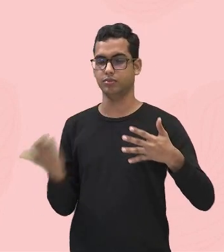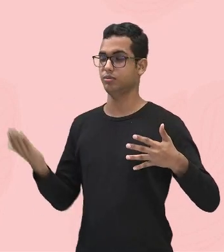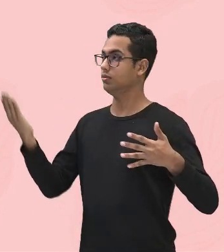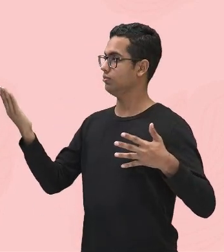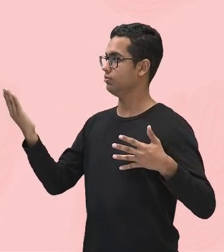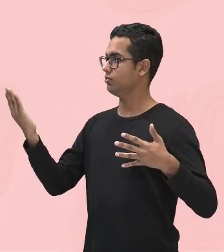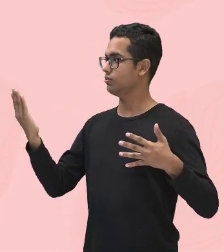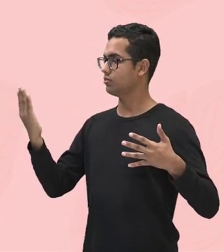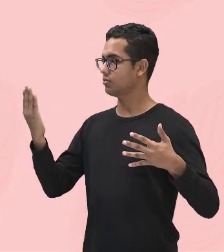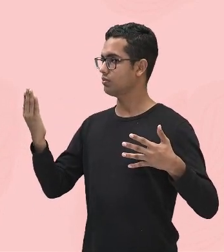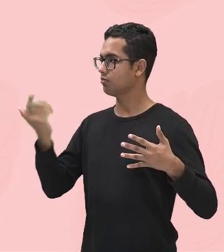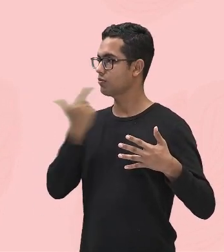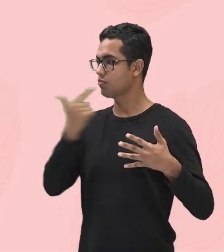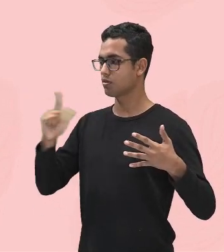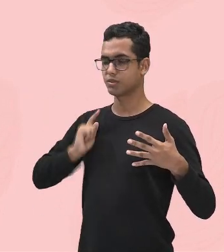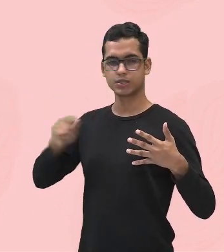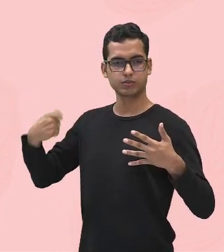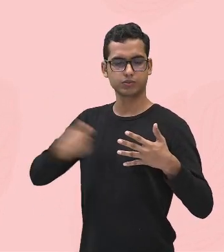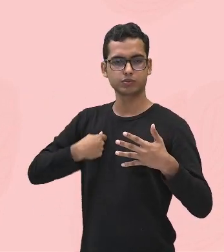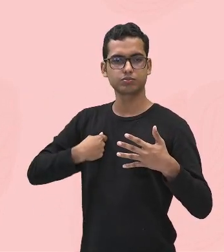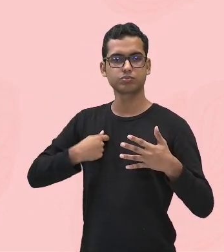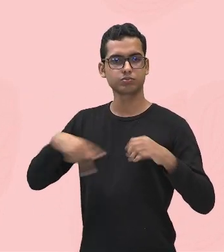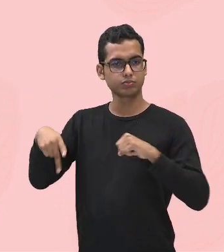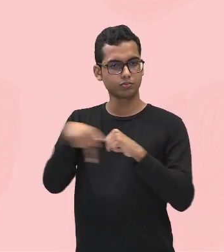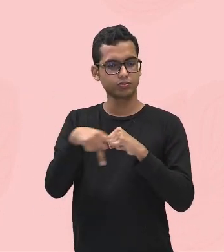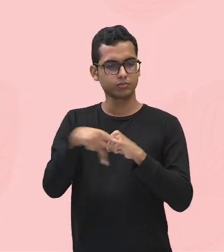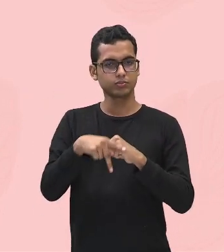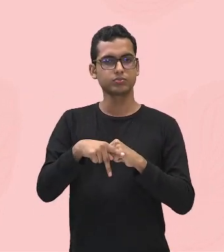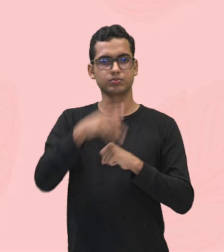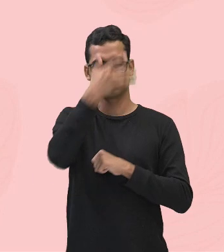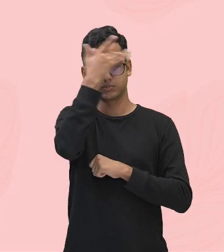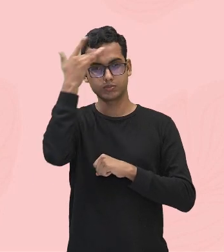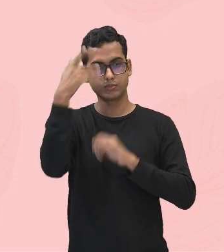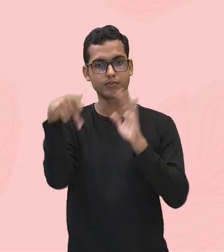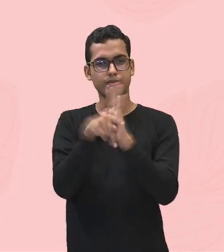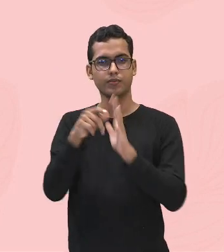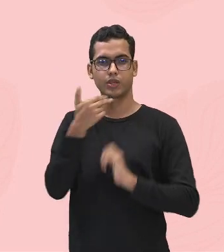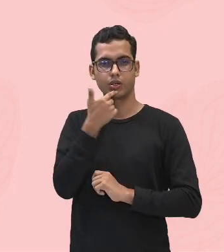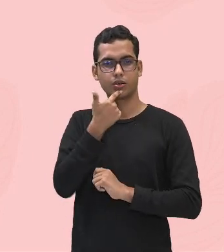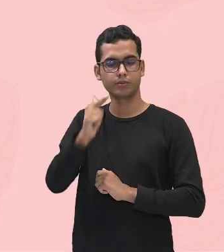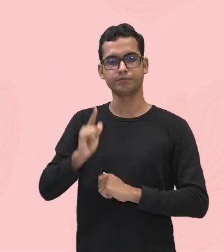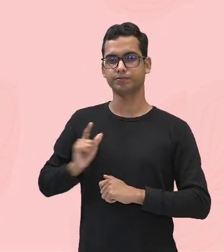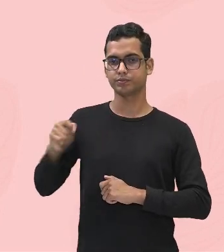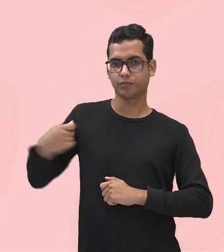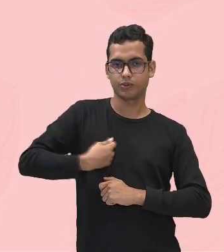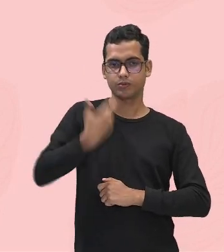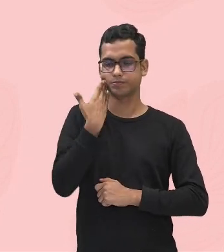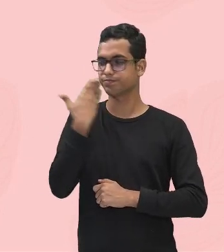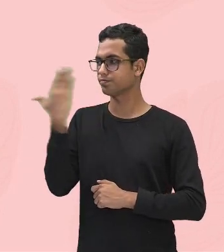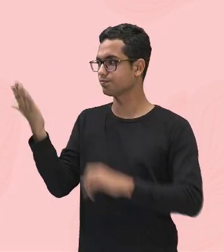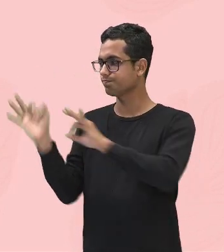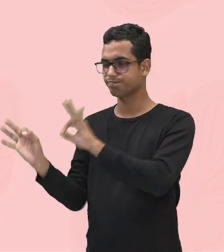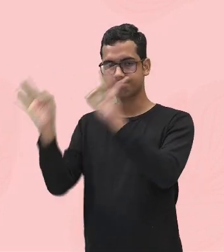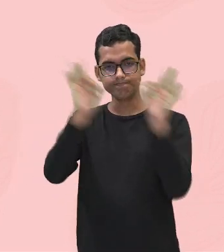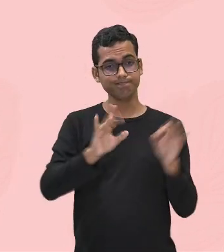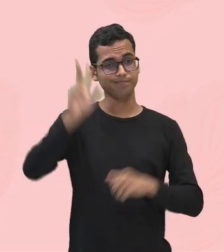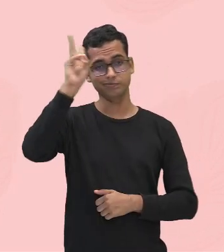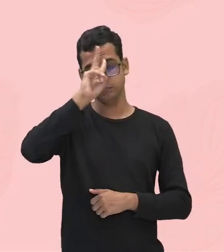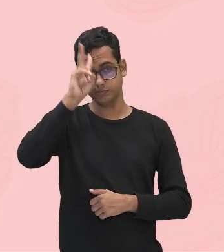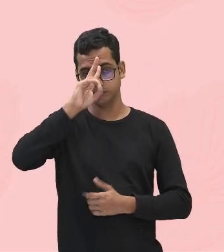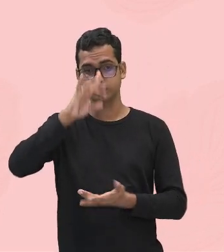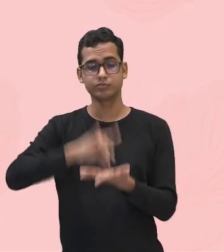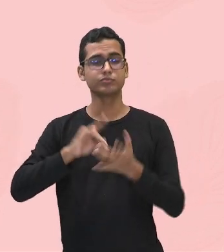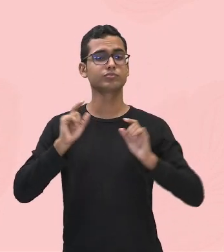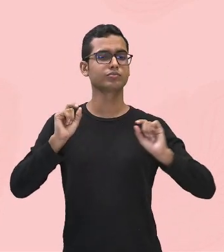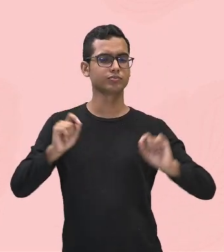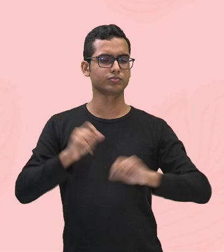nosotras, vosotros, vosotras, ellos, ellos, ustedes. São essas pessoinhas que acabamos de ver. Lembrando que aqui estamos